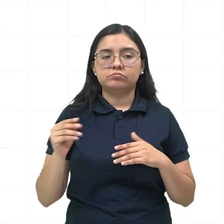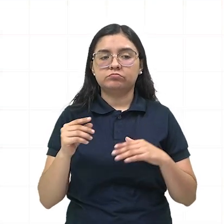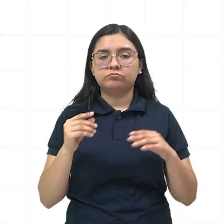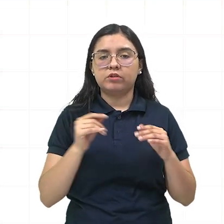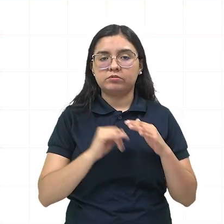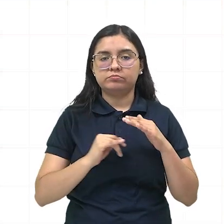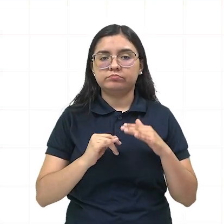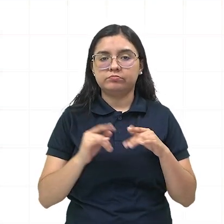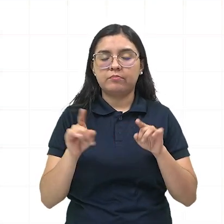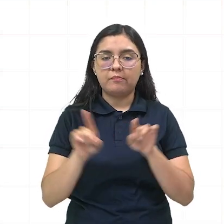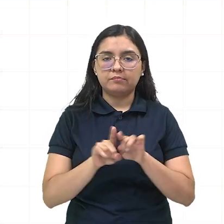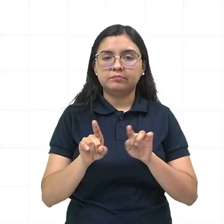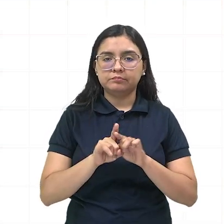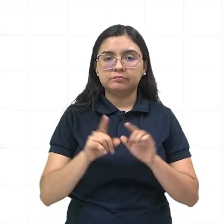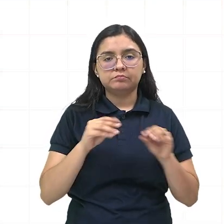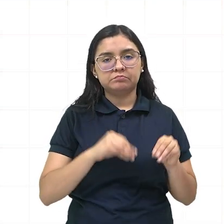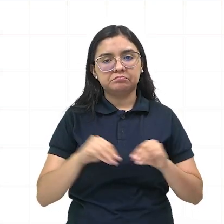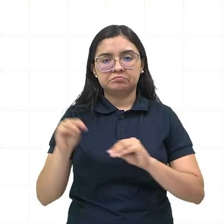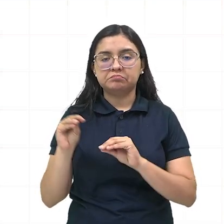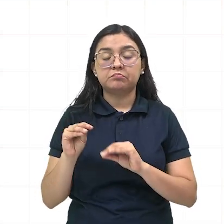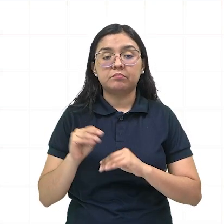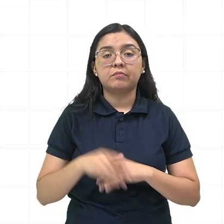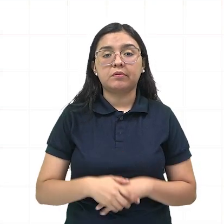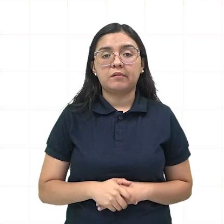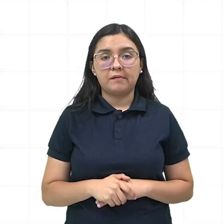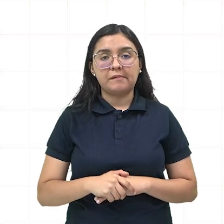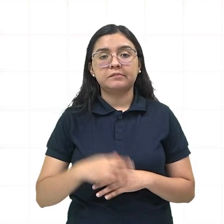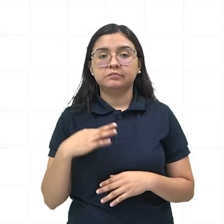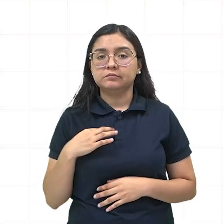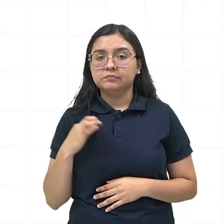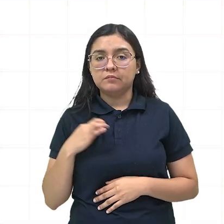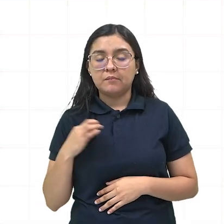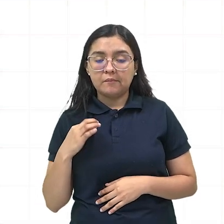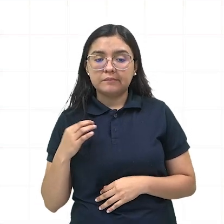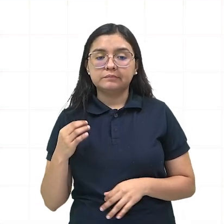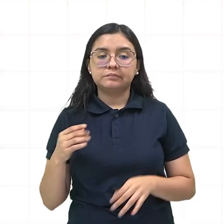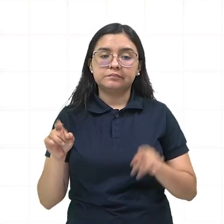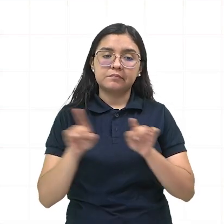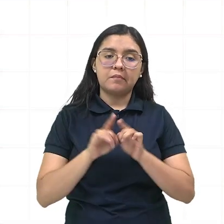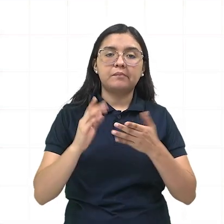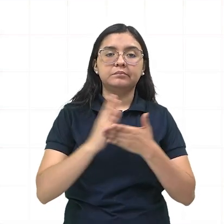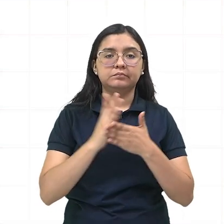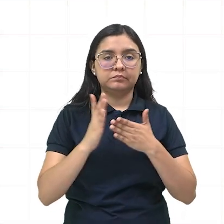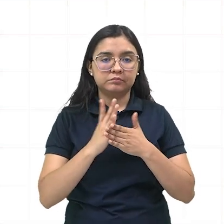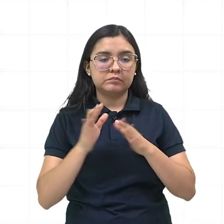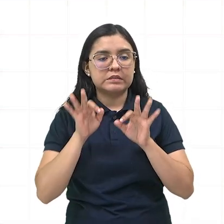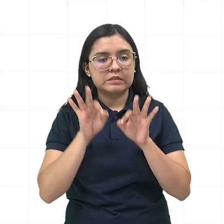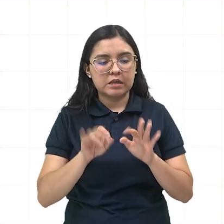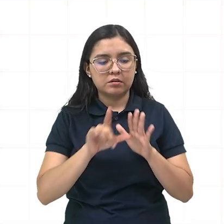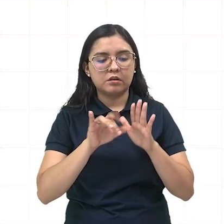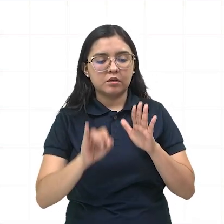são pessoas que deixam o seu país voluntariamente, muitas delas de maneira legal, né, legalizada, com as